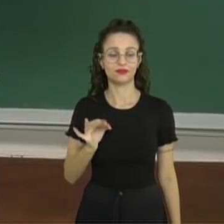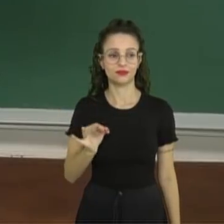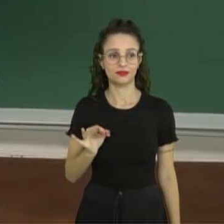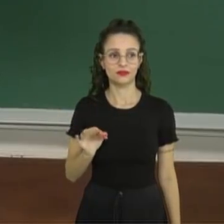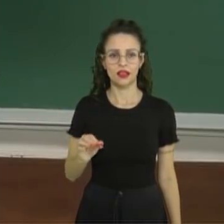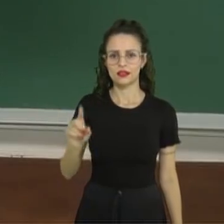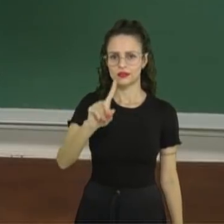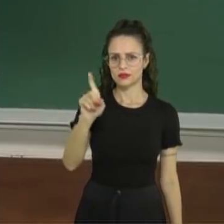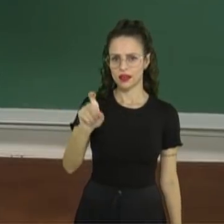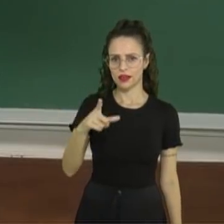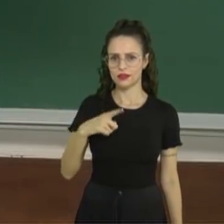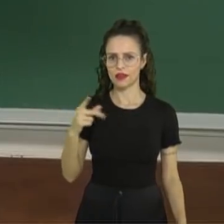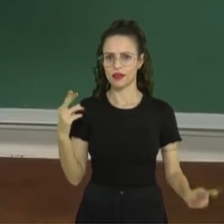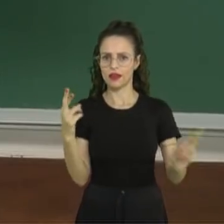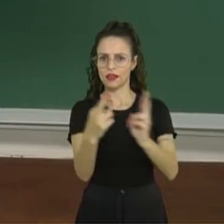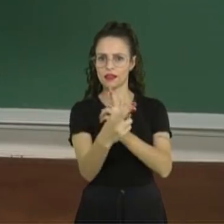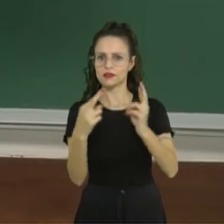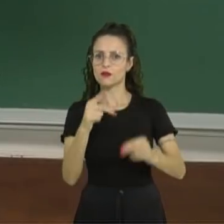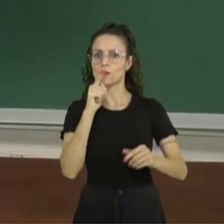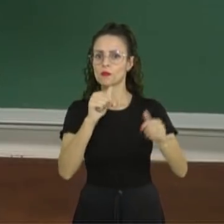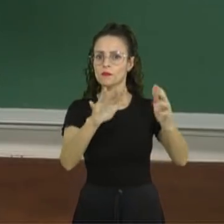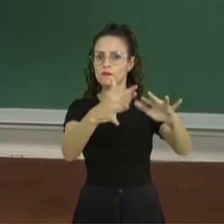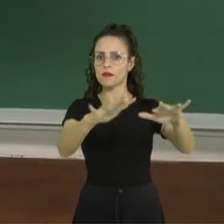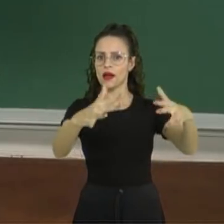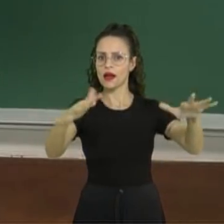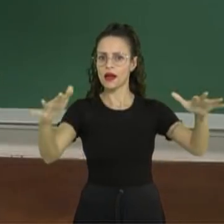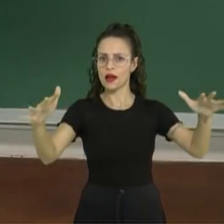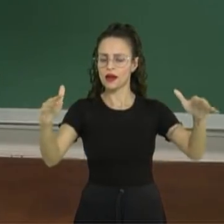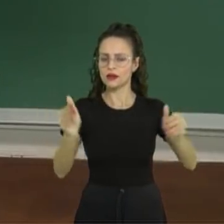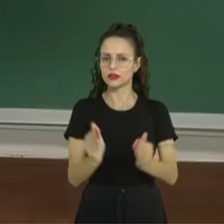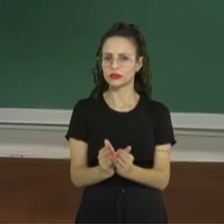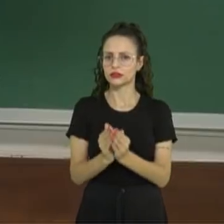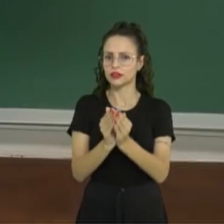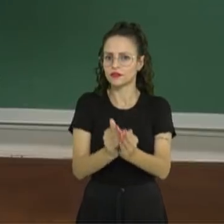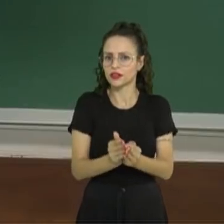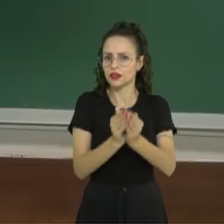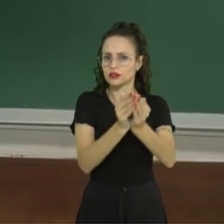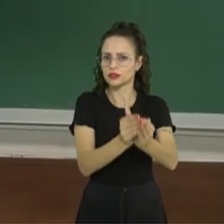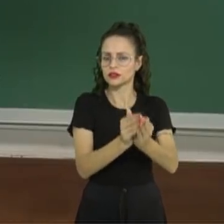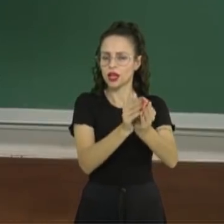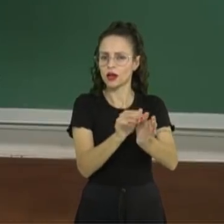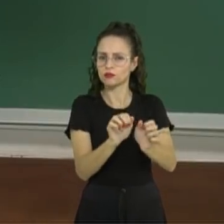Será que tem alguma relação com o mar? Com as navegações, professor?